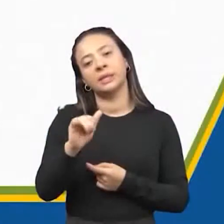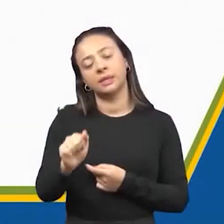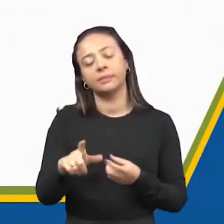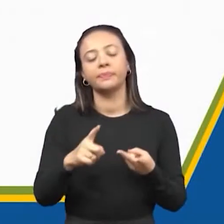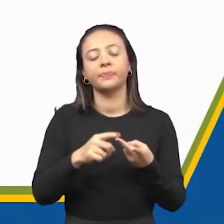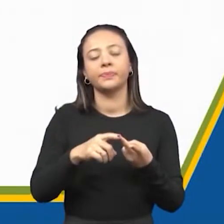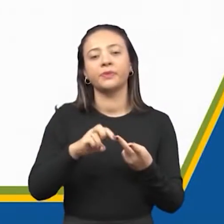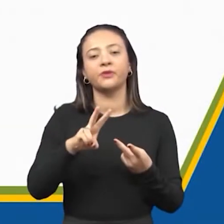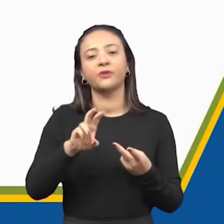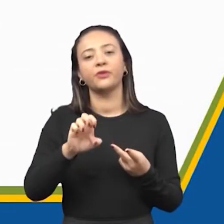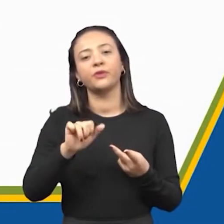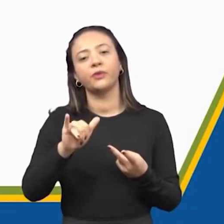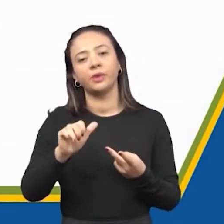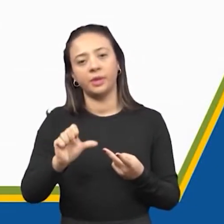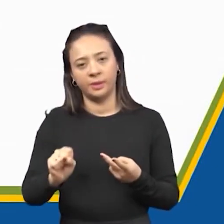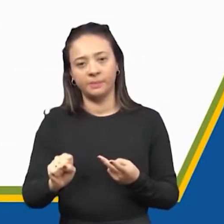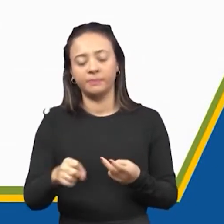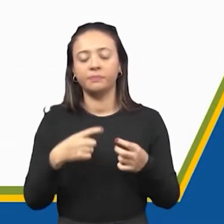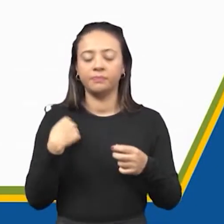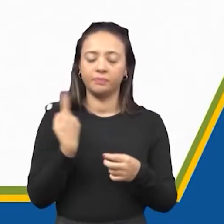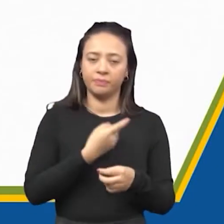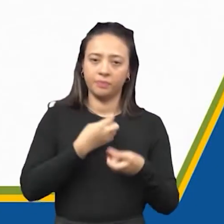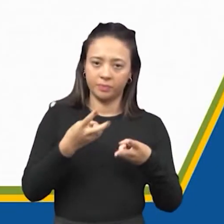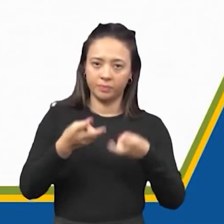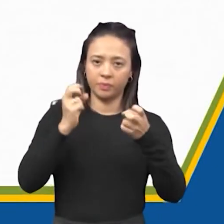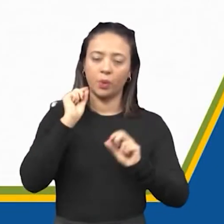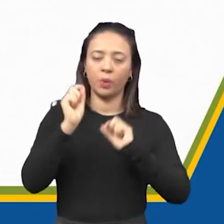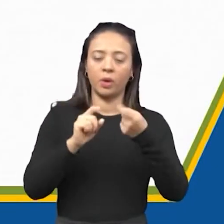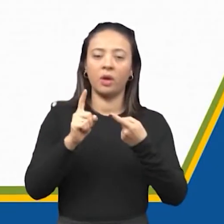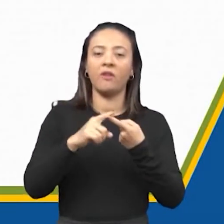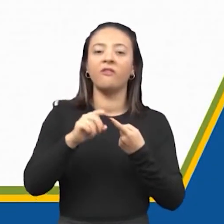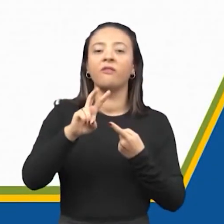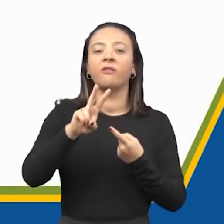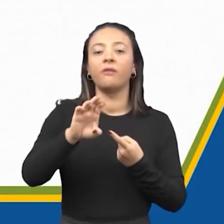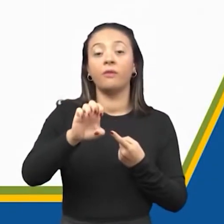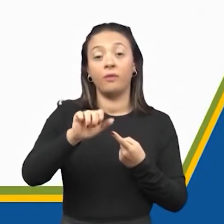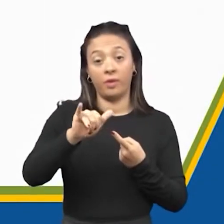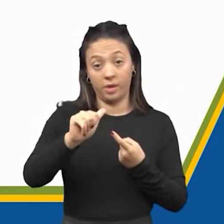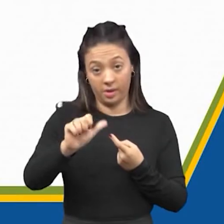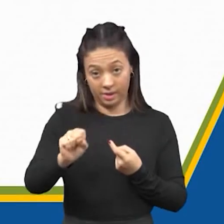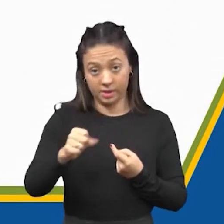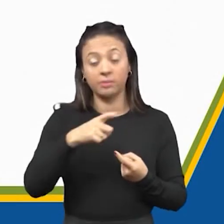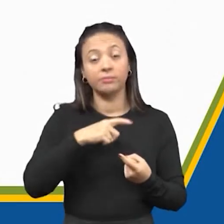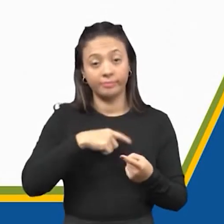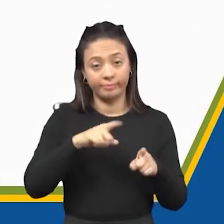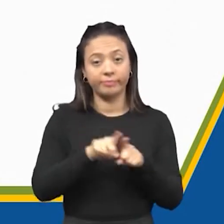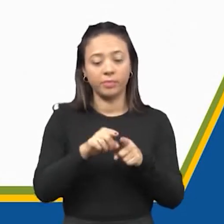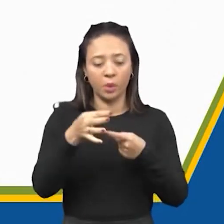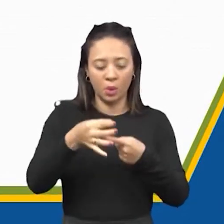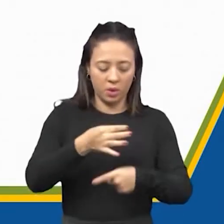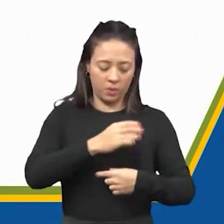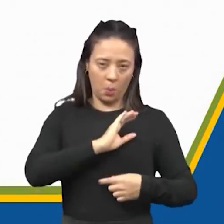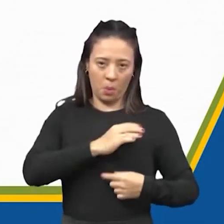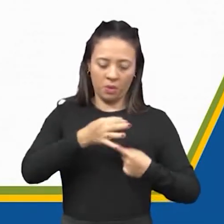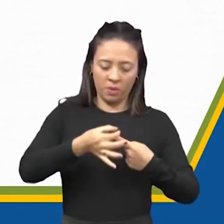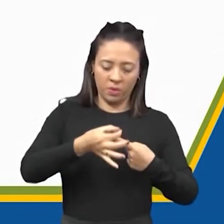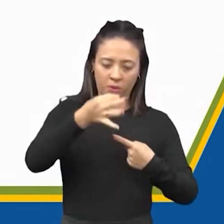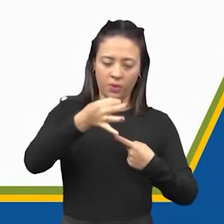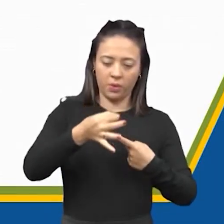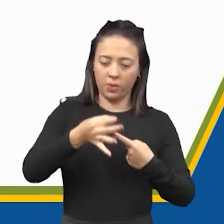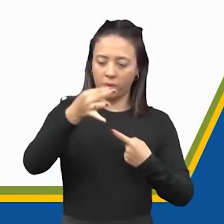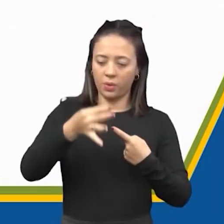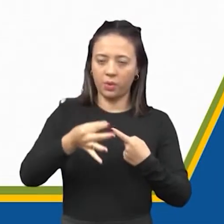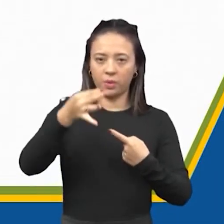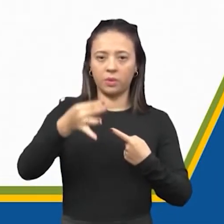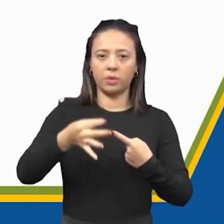presença ou não de válvulas. A gente observa que nas veias há a presença de válvulas que vai permitir com